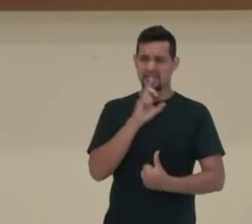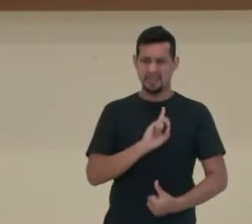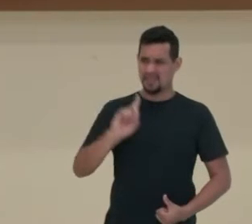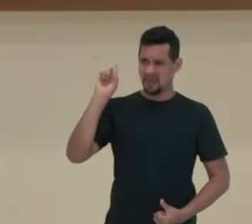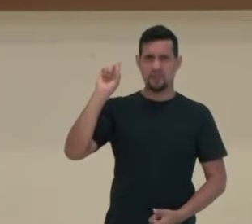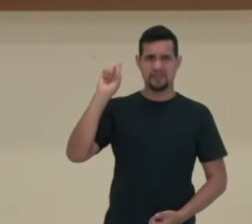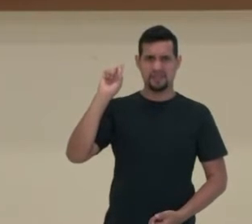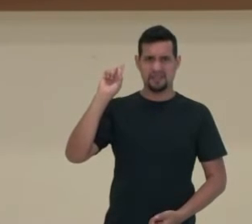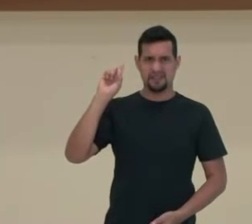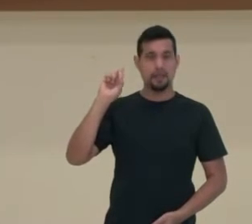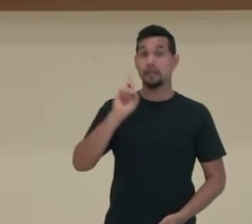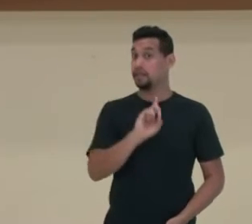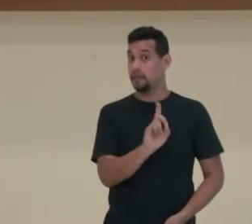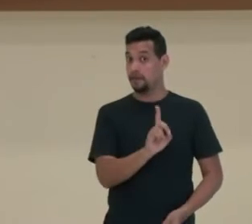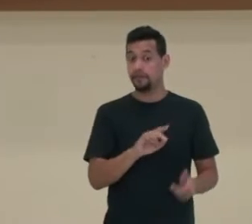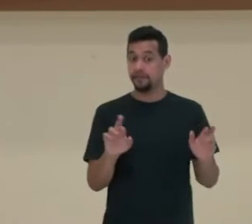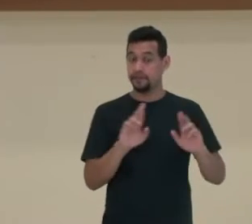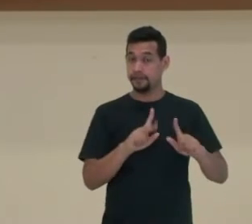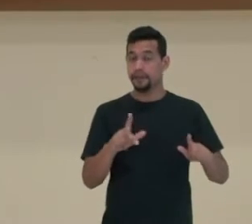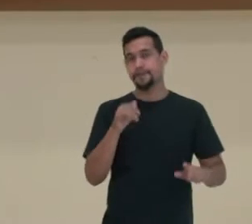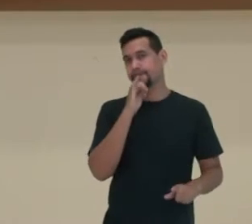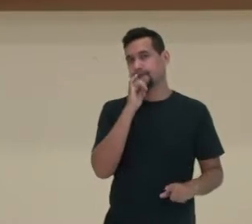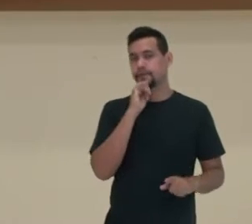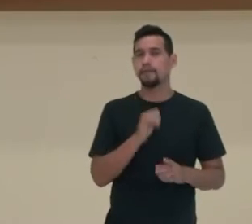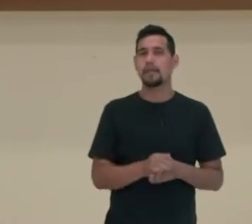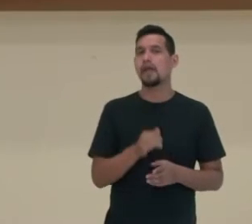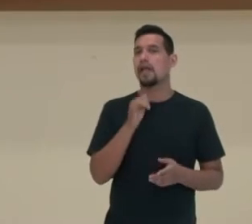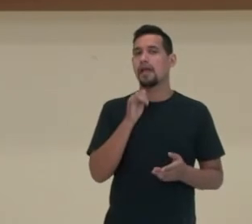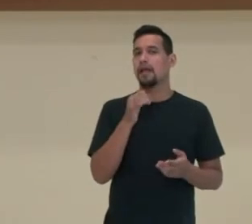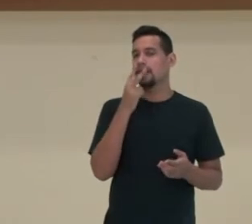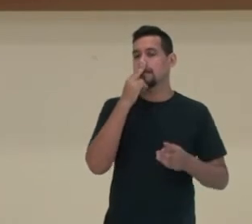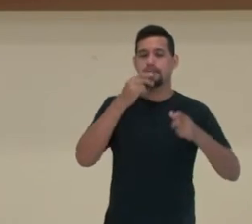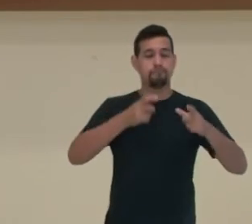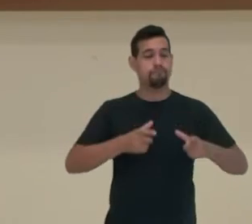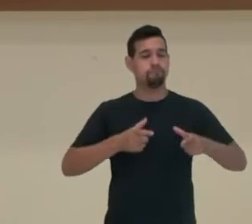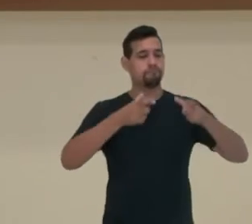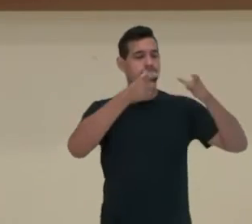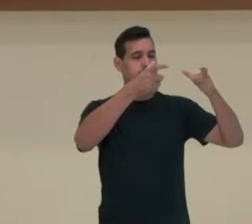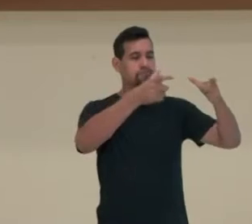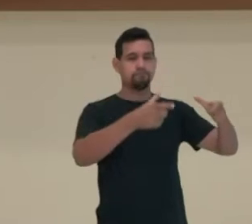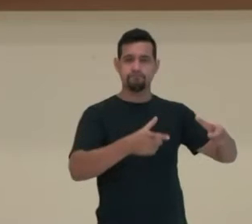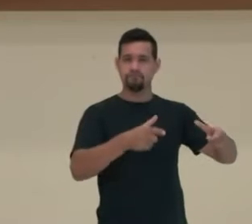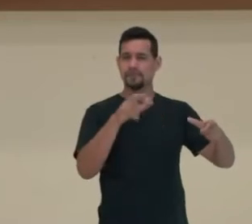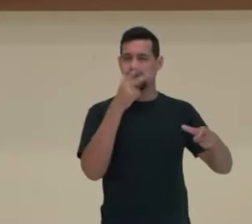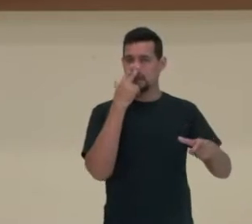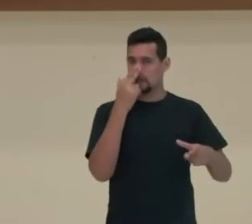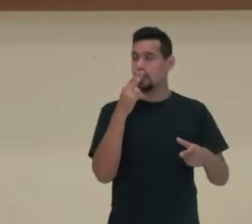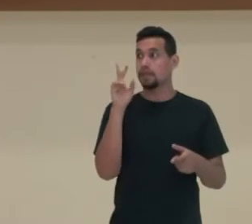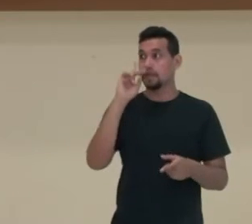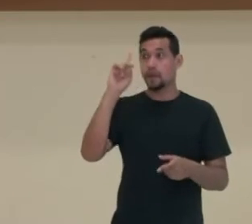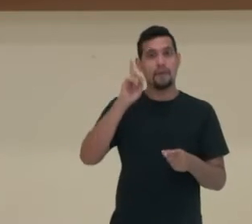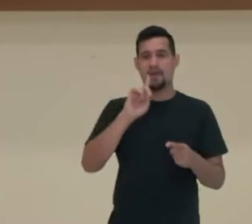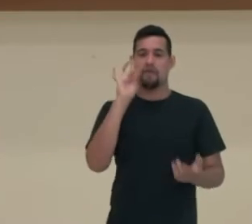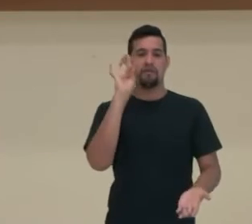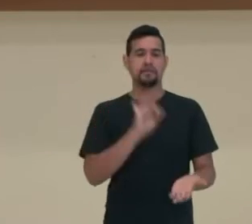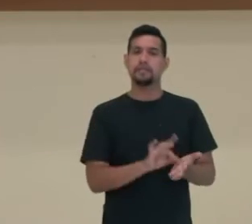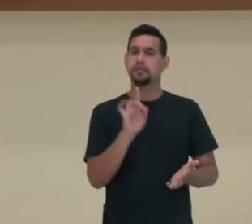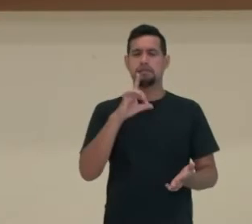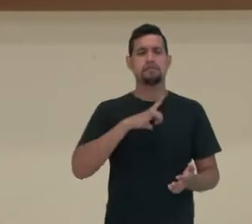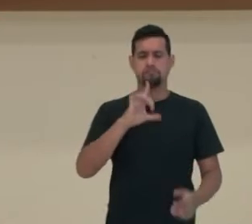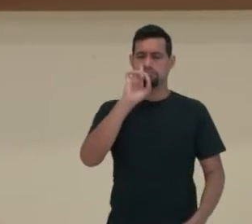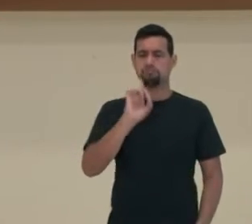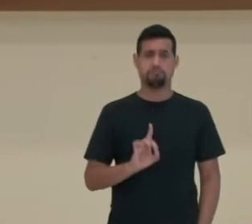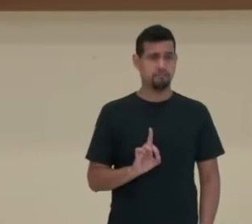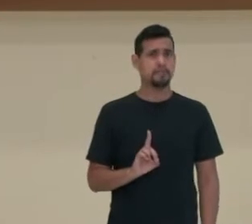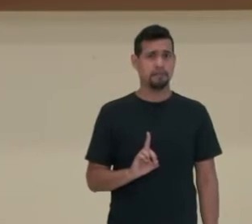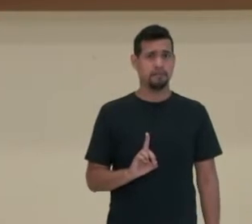Ele tinha uma divinização. Ele não se tornava um deus propriamente dito, mas tinha o direito, olha